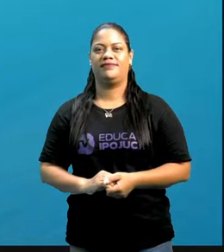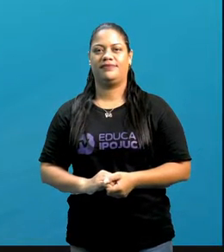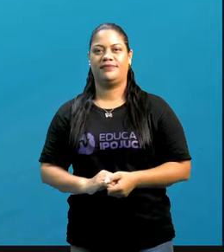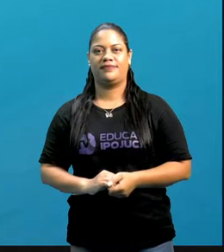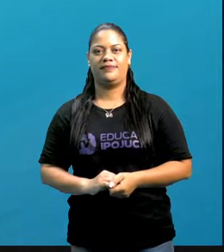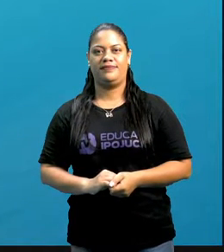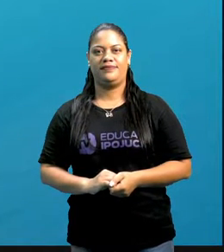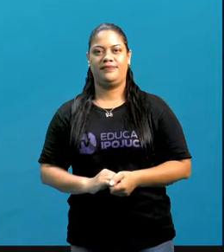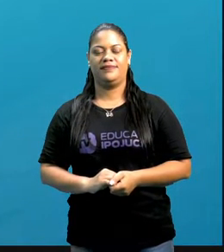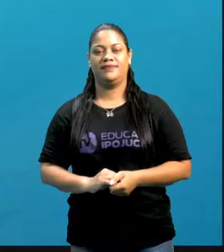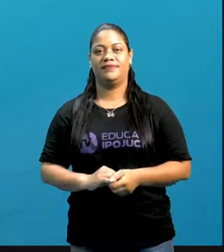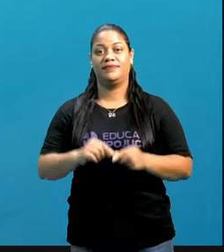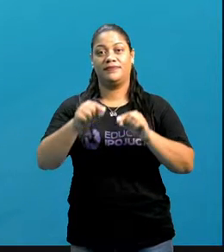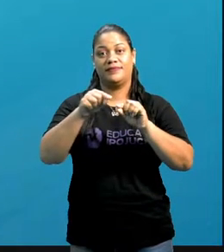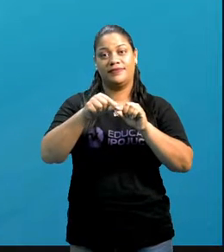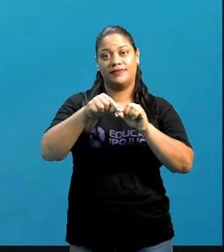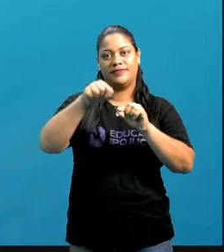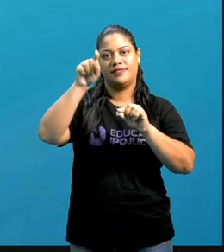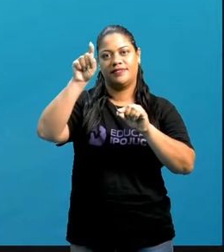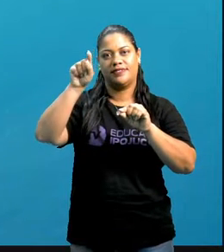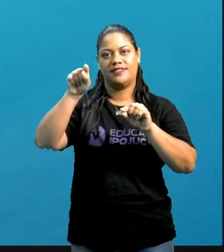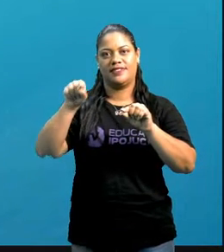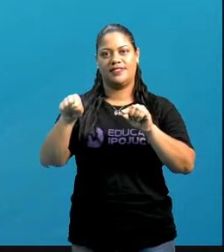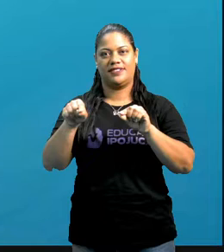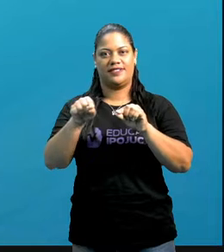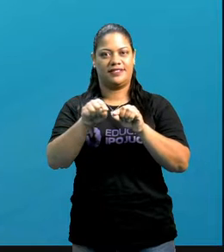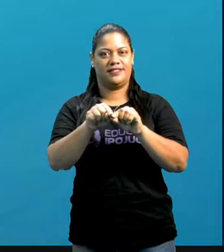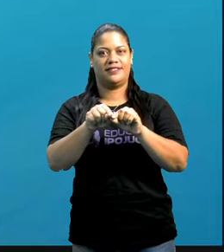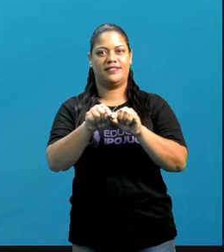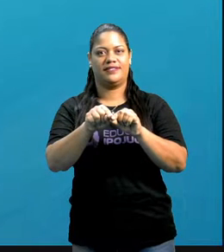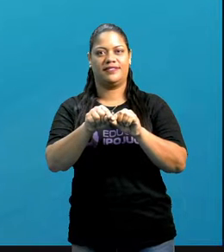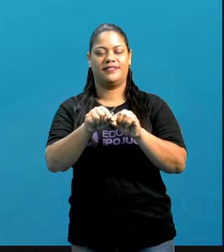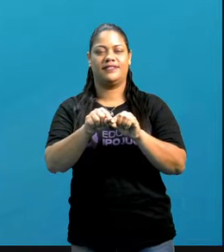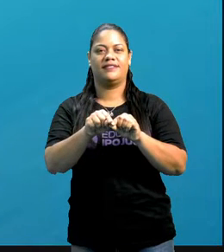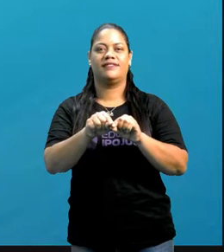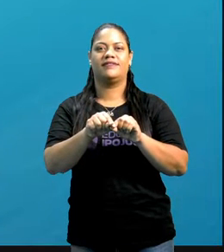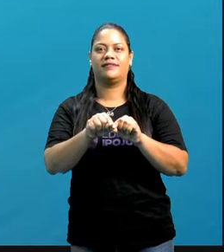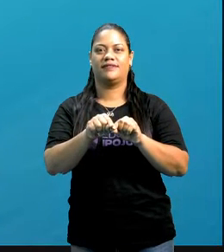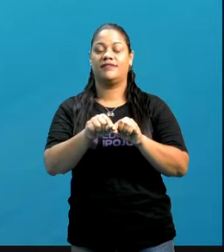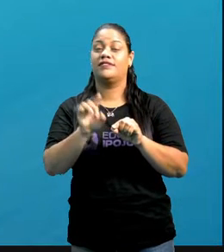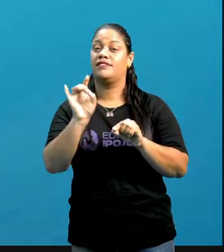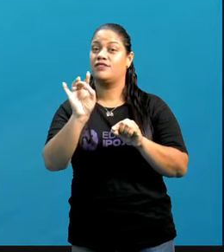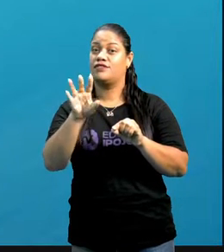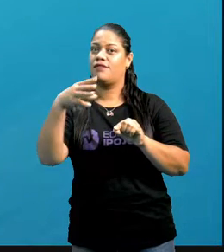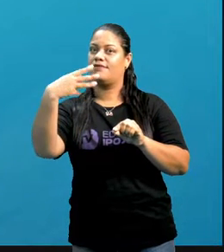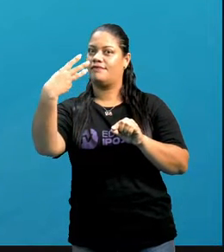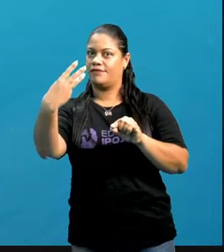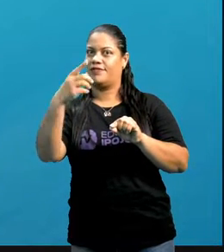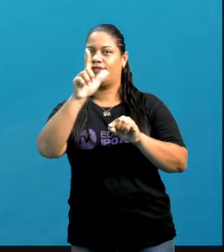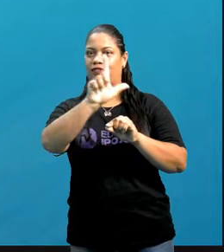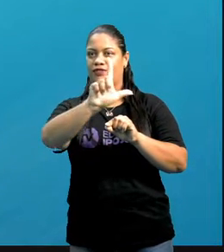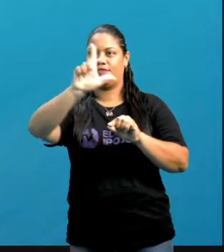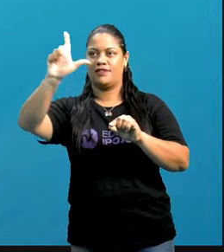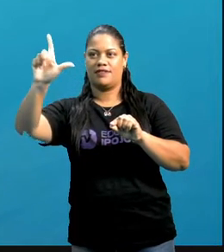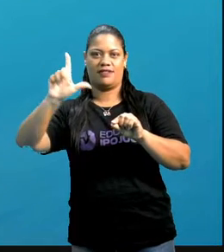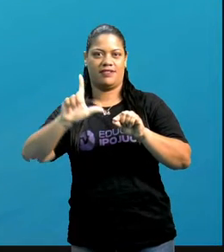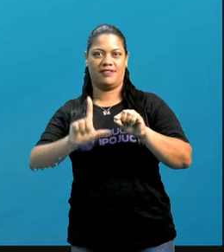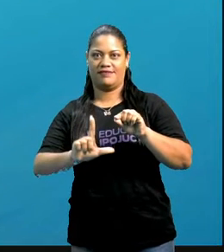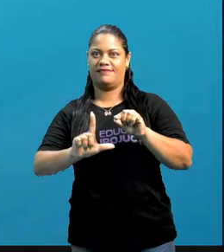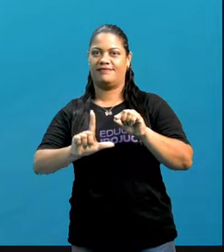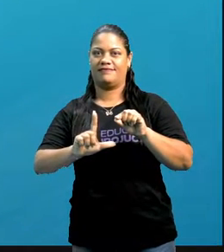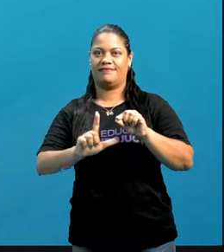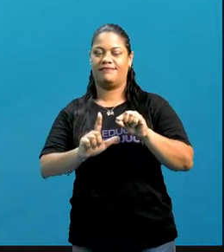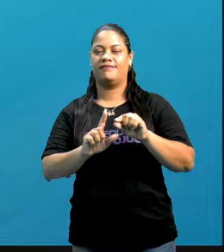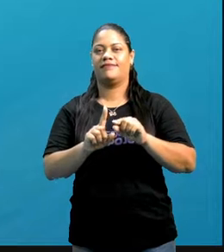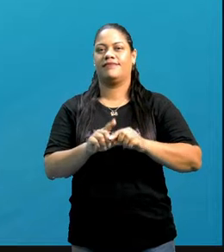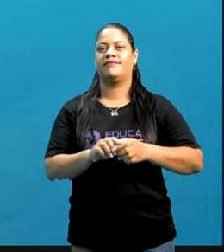Eu sou um triângulo, tenho só três lados, mas